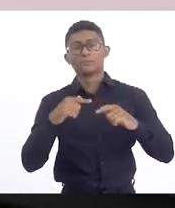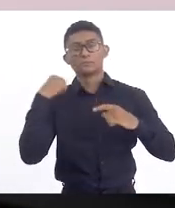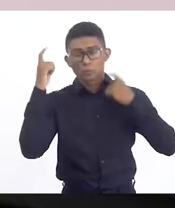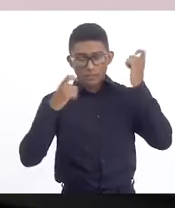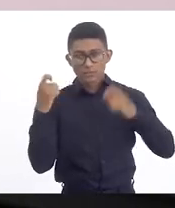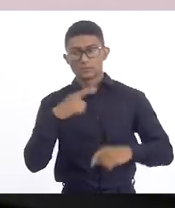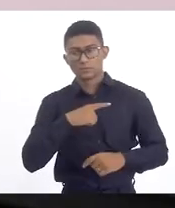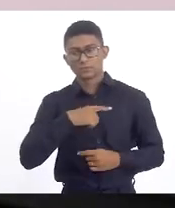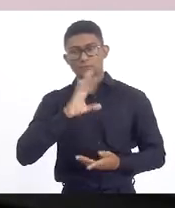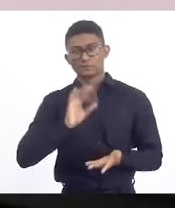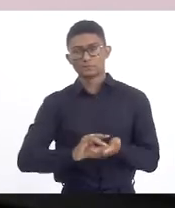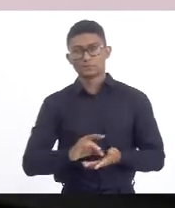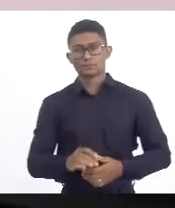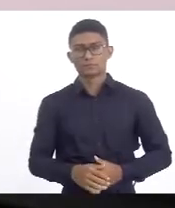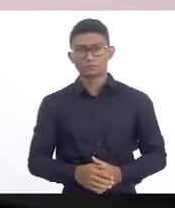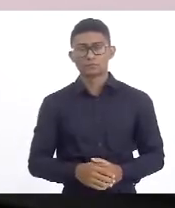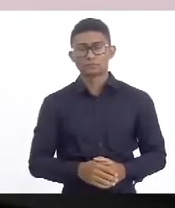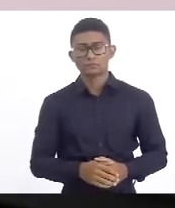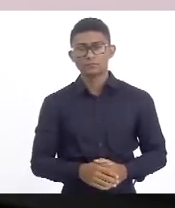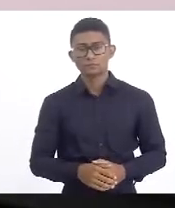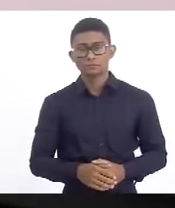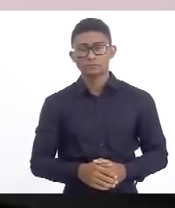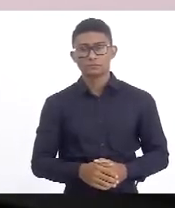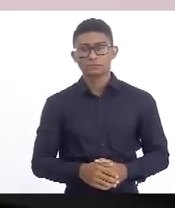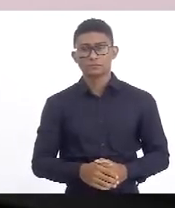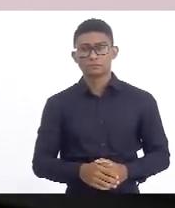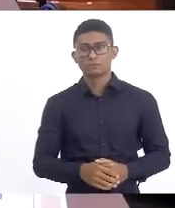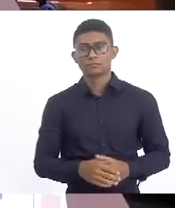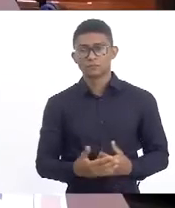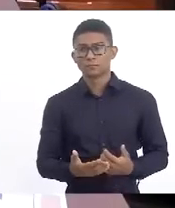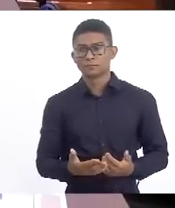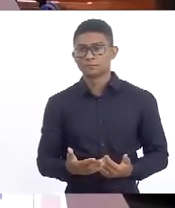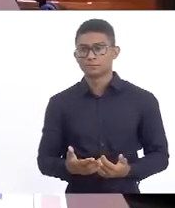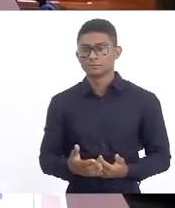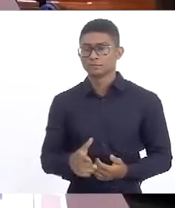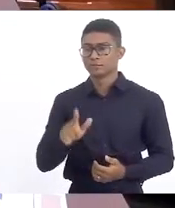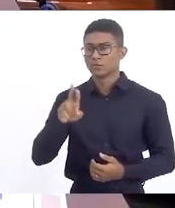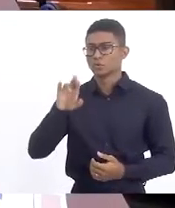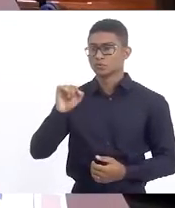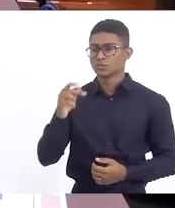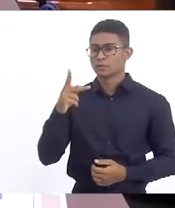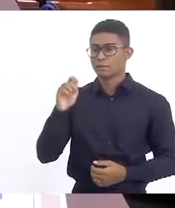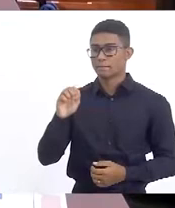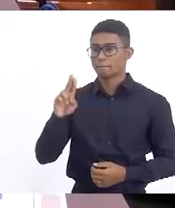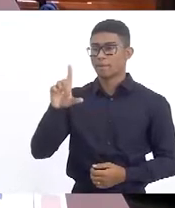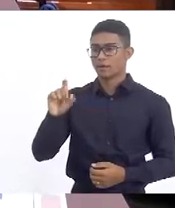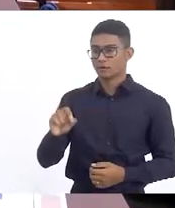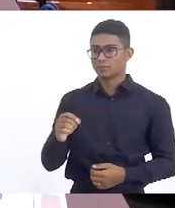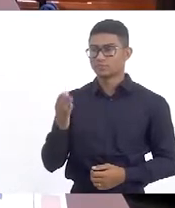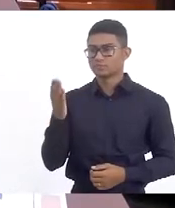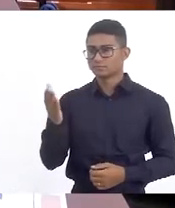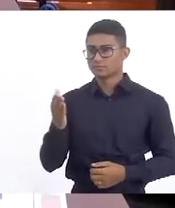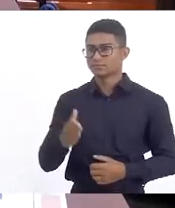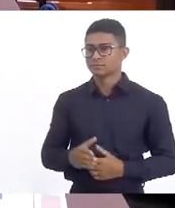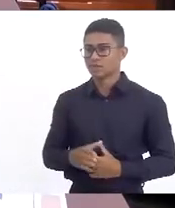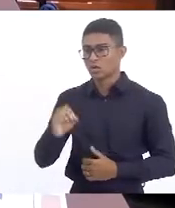Luiz Paulo. Ponendo Luiz Paulo. Luiz Paulo. Tá, Luiz Paulo. Correia da Rocha. Ok.